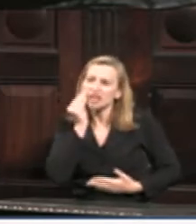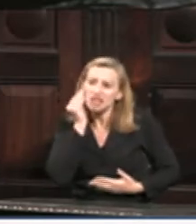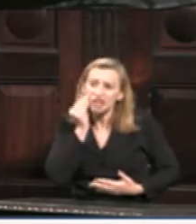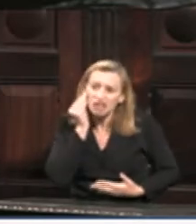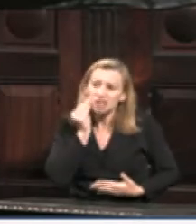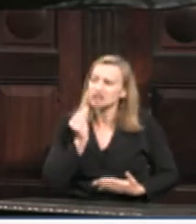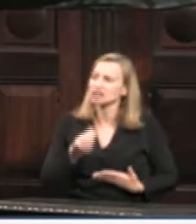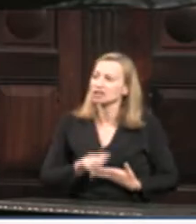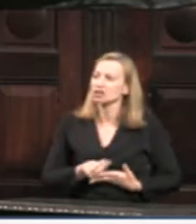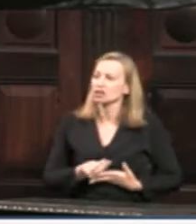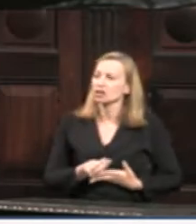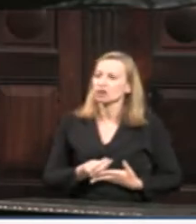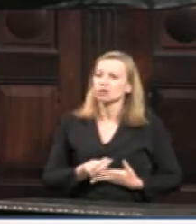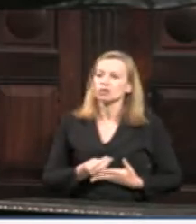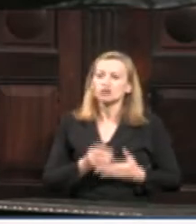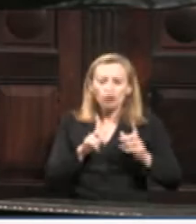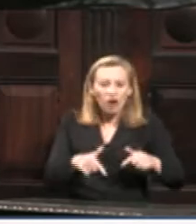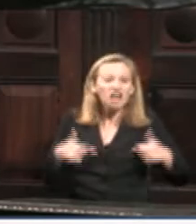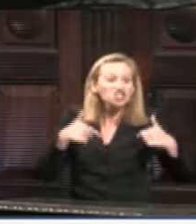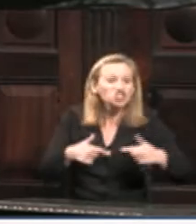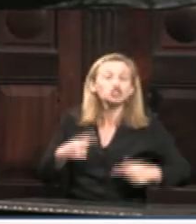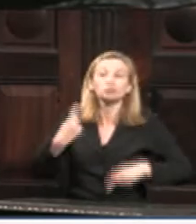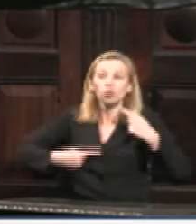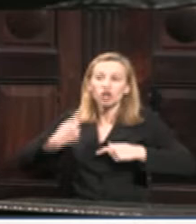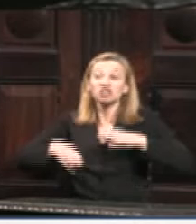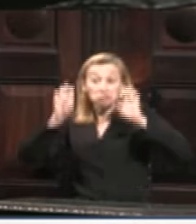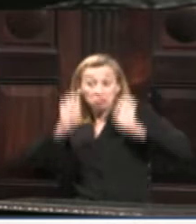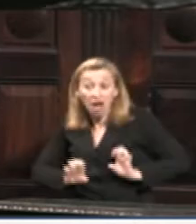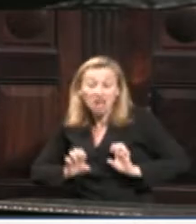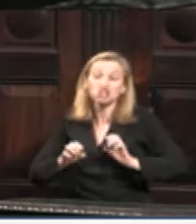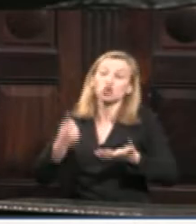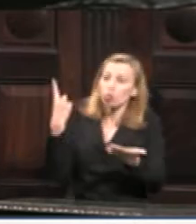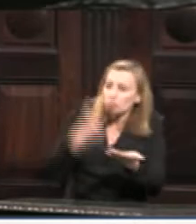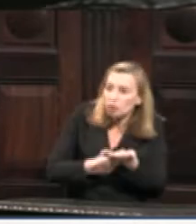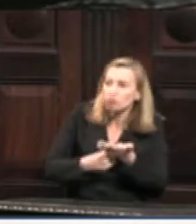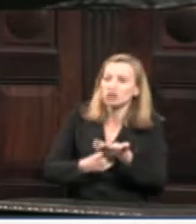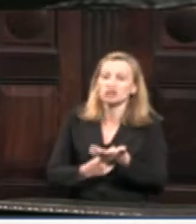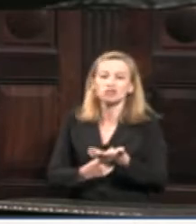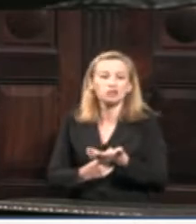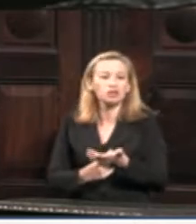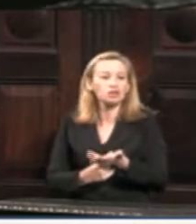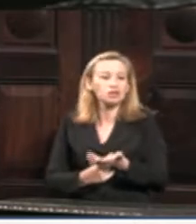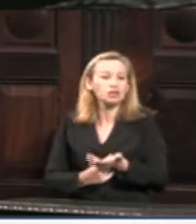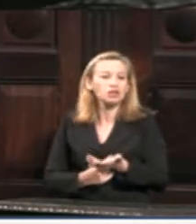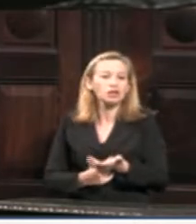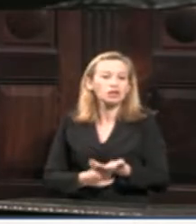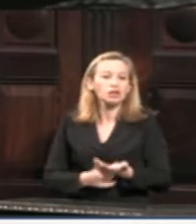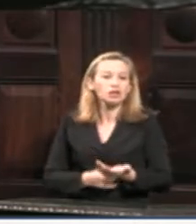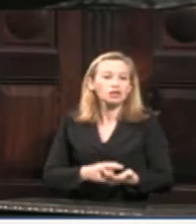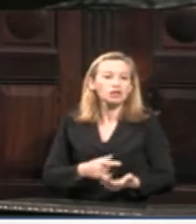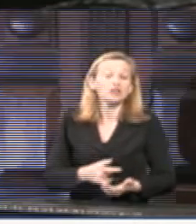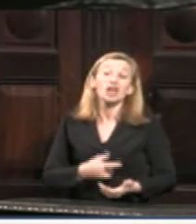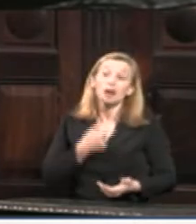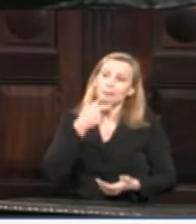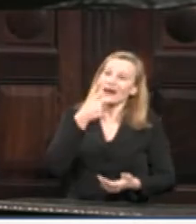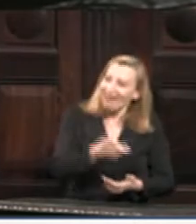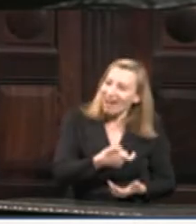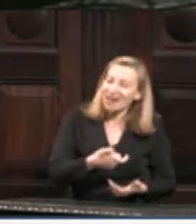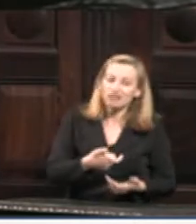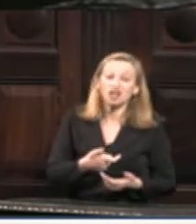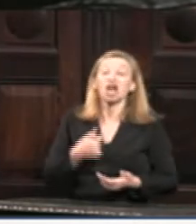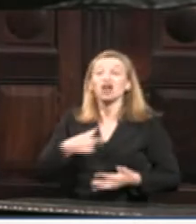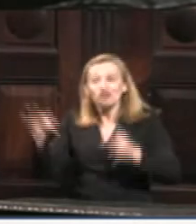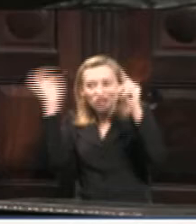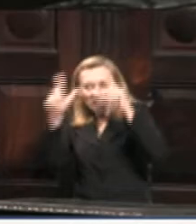com o seu jeito de fazer política, com ética, né, com compromisso na palavra que trata. Então, estou feliz de ter um candidato